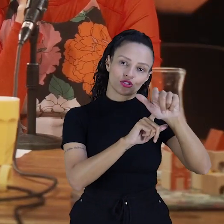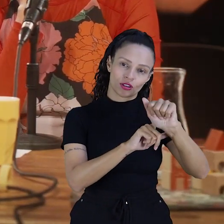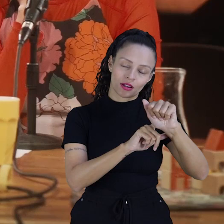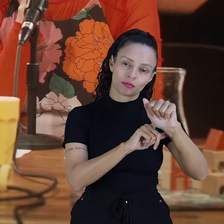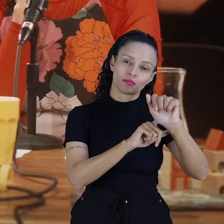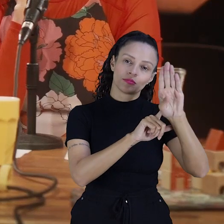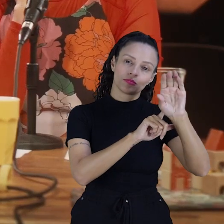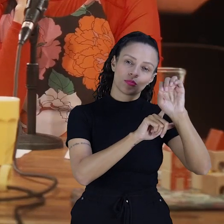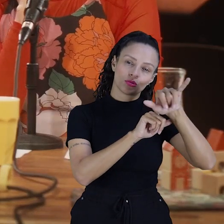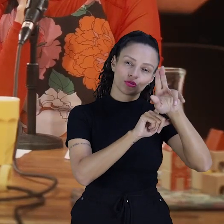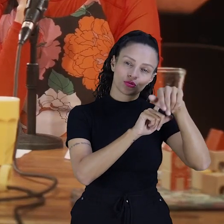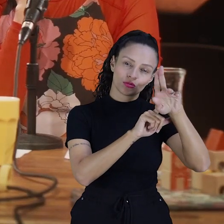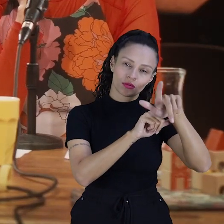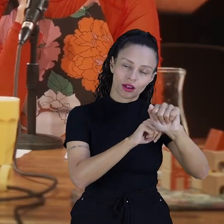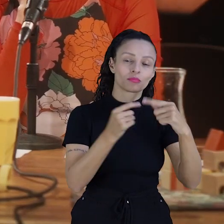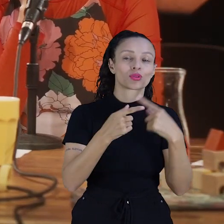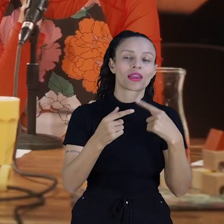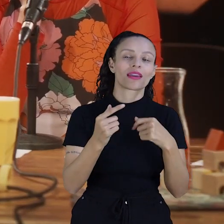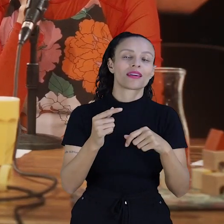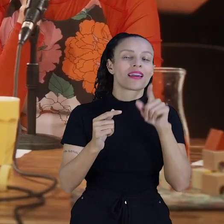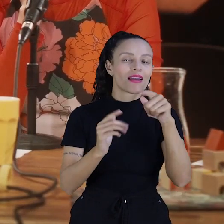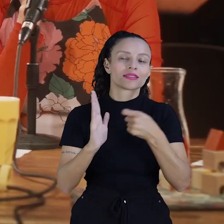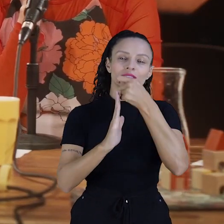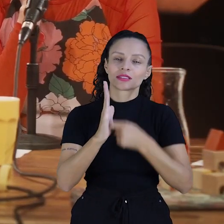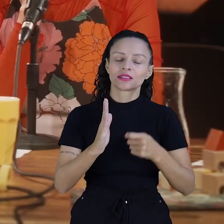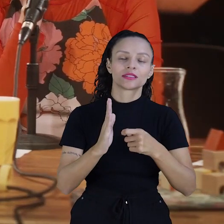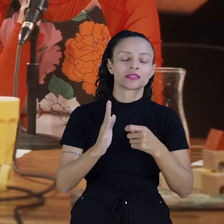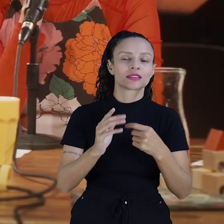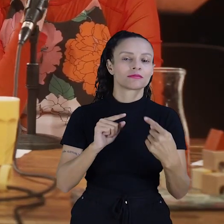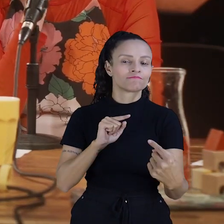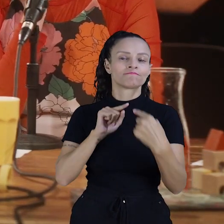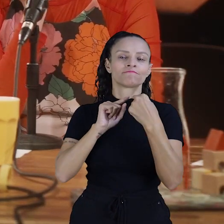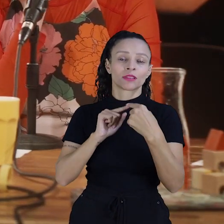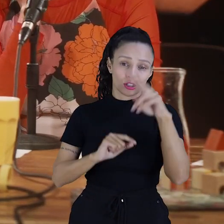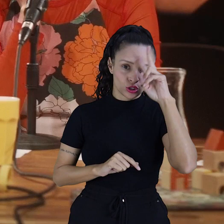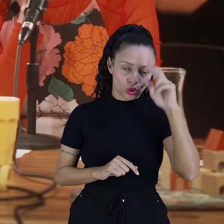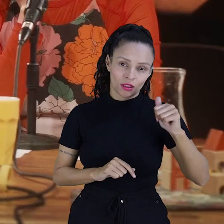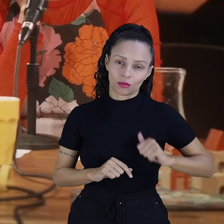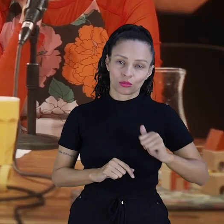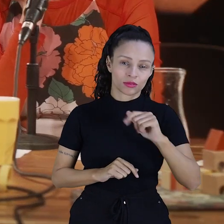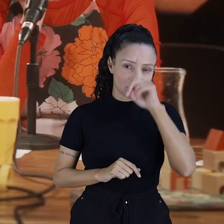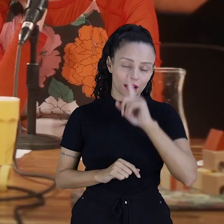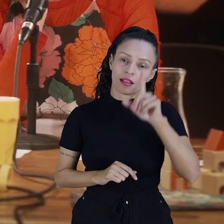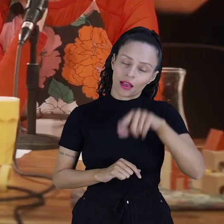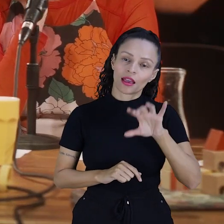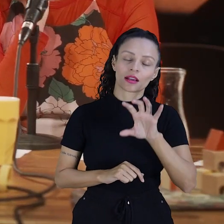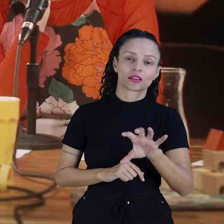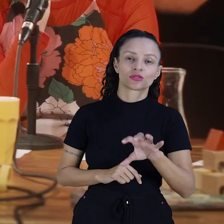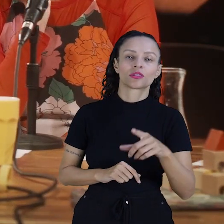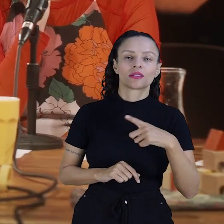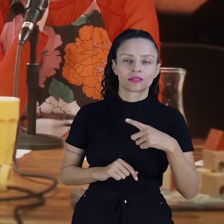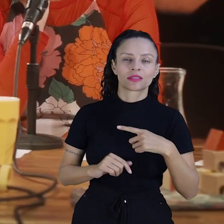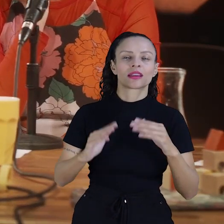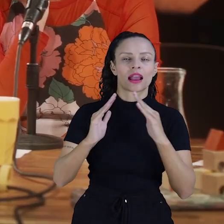escrita dela fala muito com a gente, fala primeiro com a gente, né? A história da Bolsa Amarela é uma dessas,